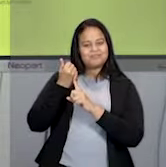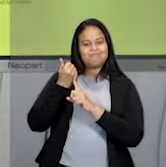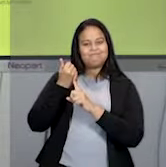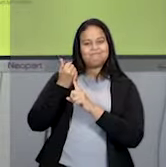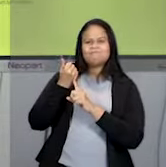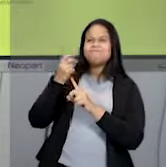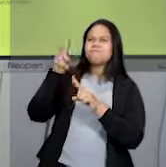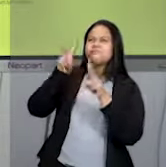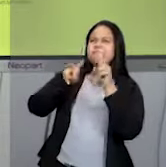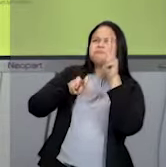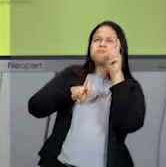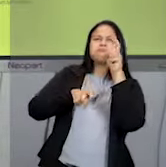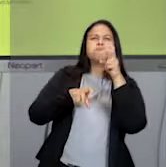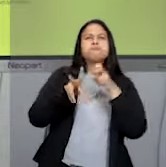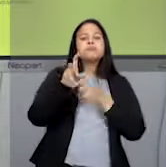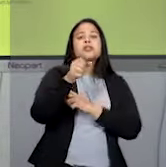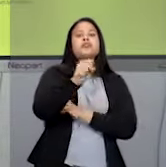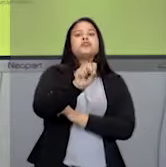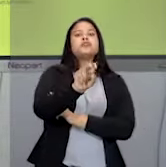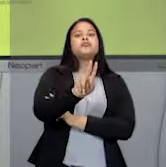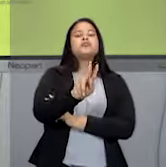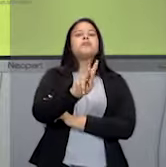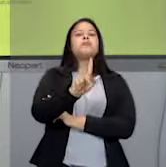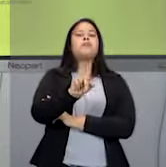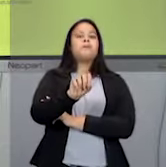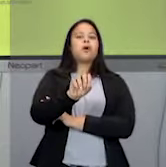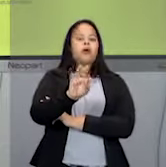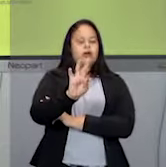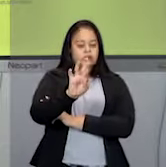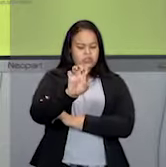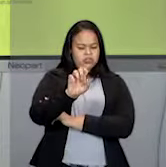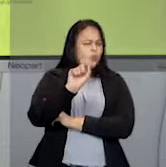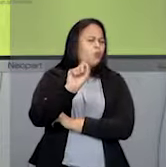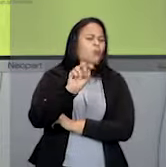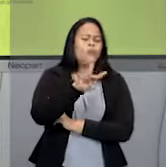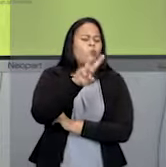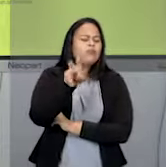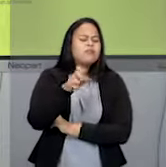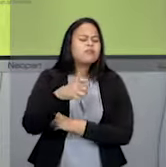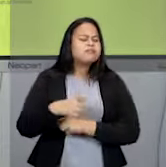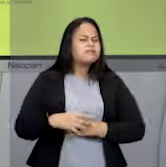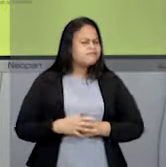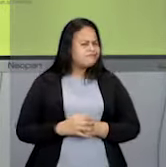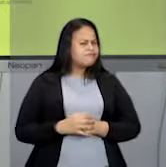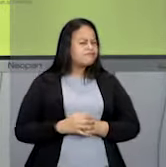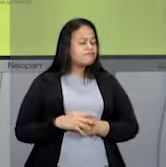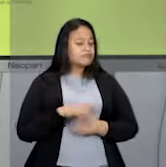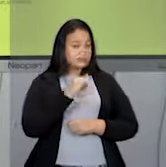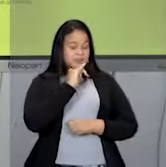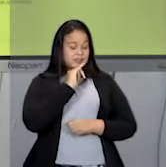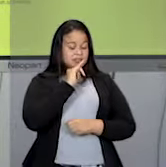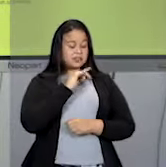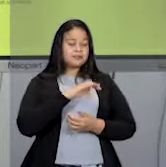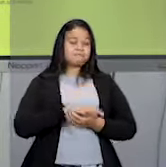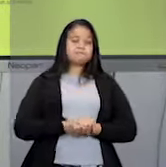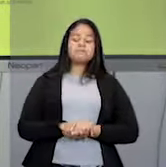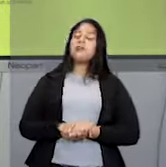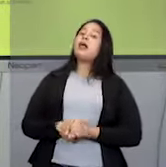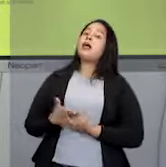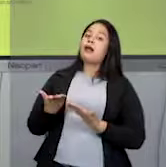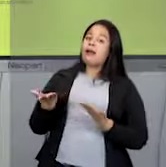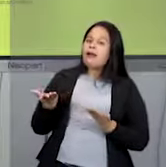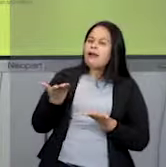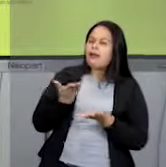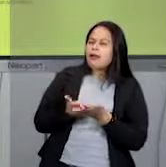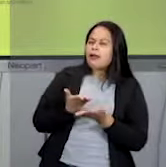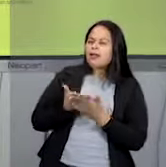O que é suporte? Exemplo. Quando a gente fala assim, olha, aula de arte.